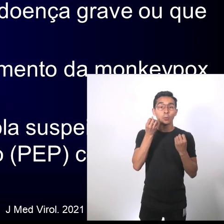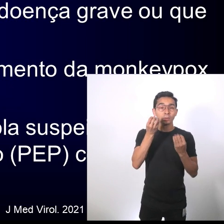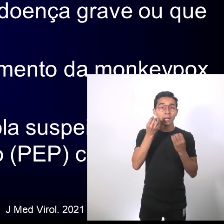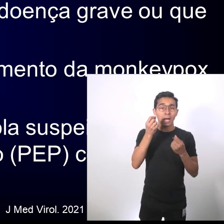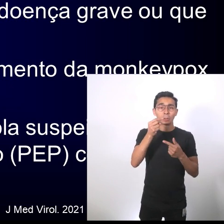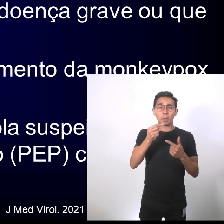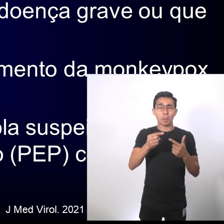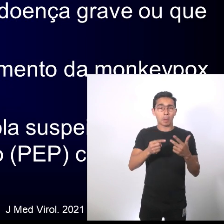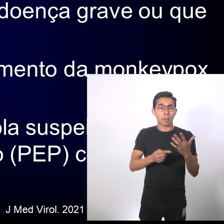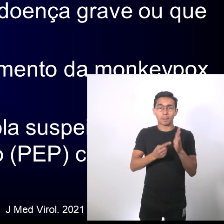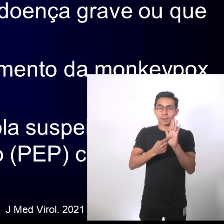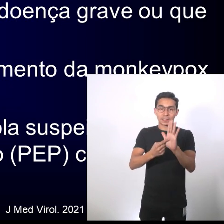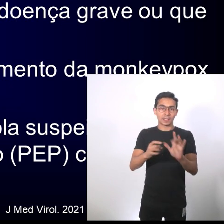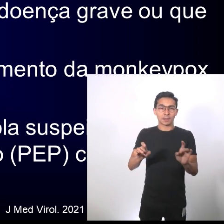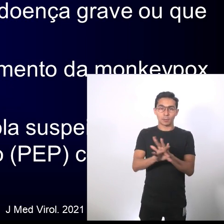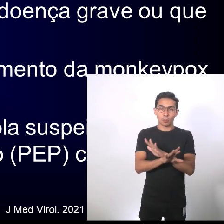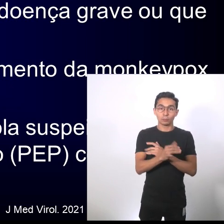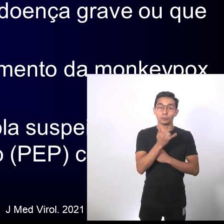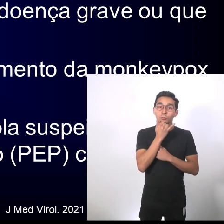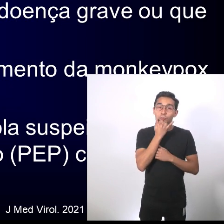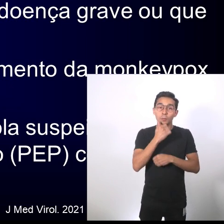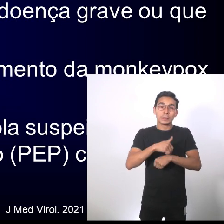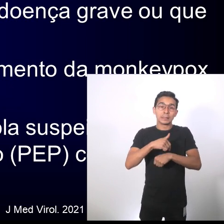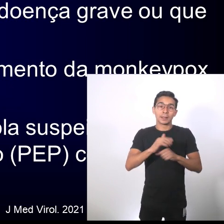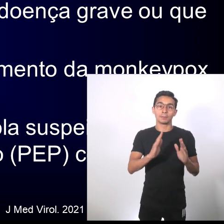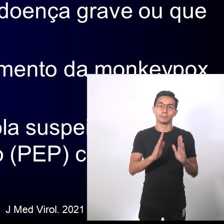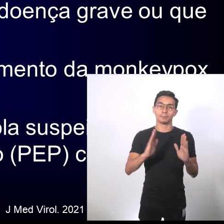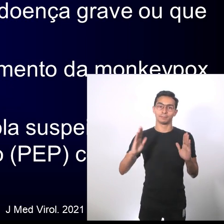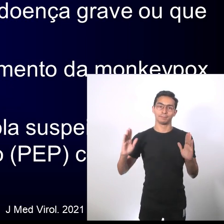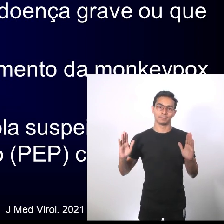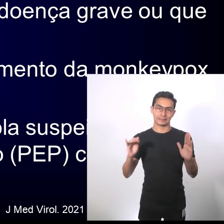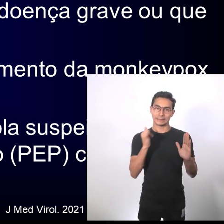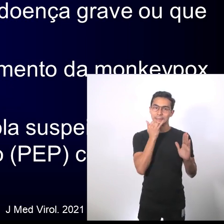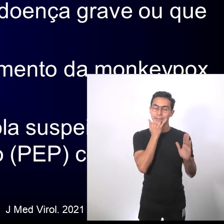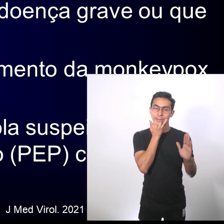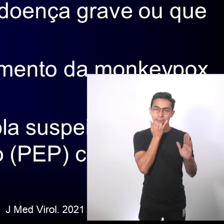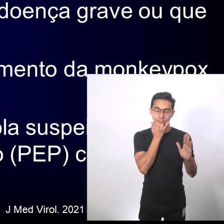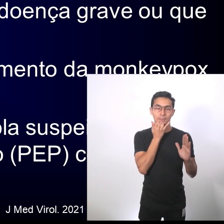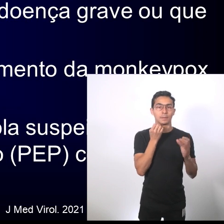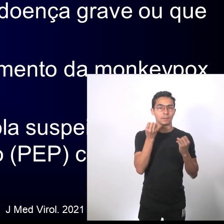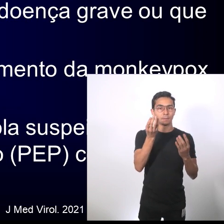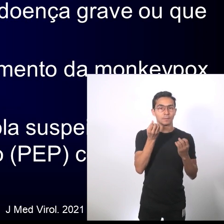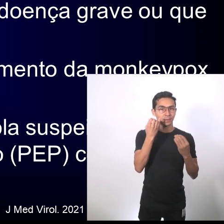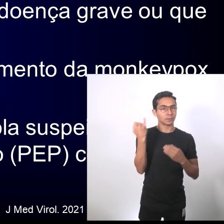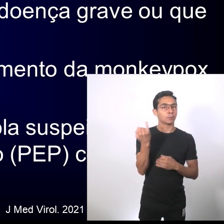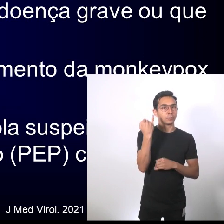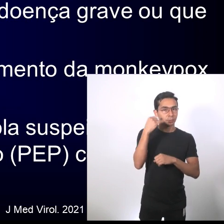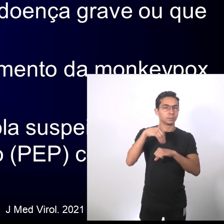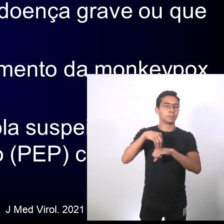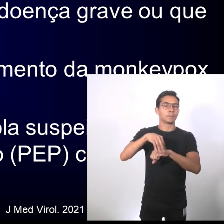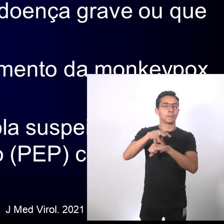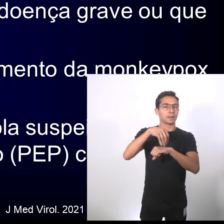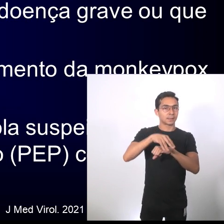principais, desculpa se eu me prolonguei aí no tempo, mas acho que eram dados importantes, porque são novidades para a grande maioria dos profissionais